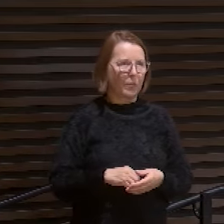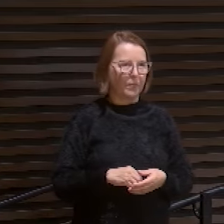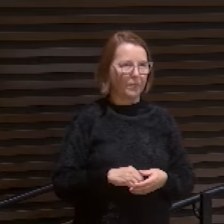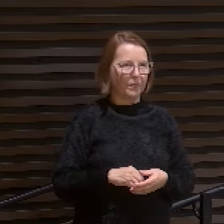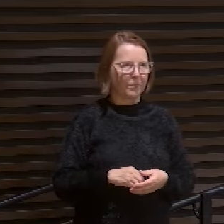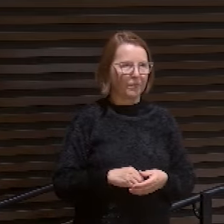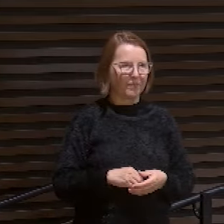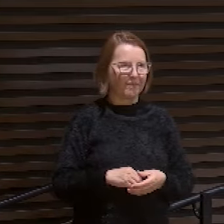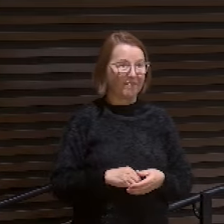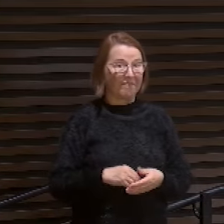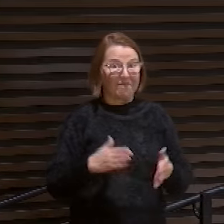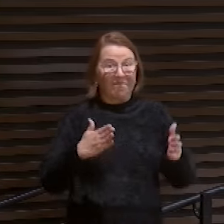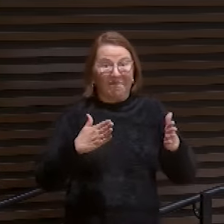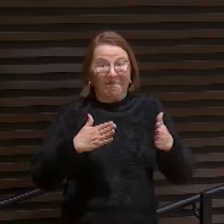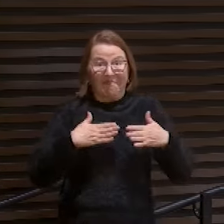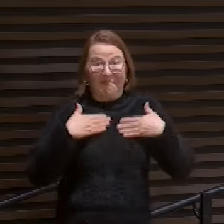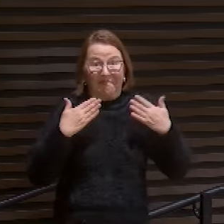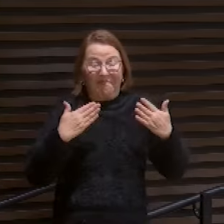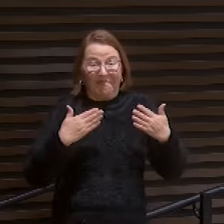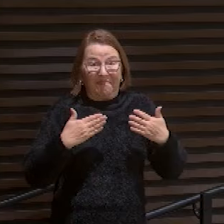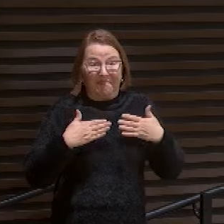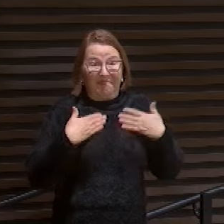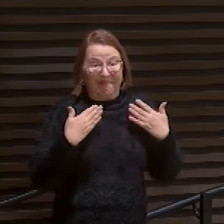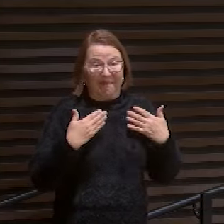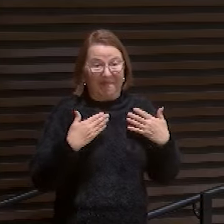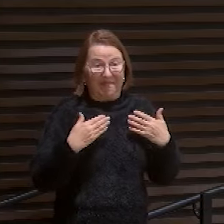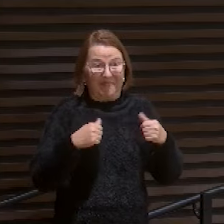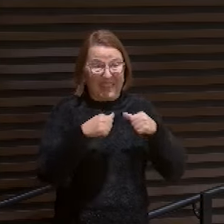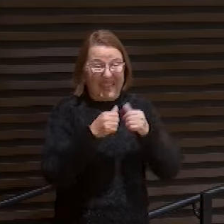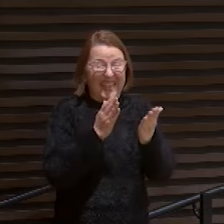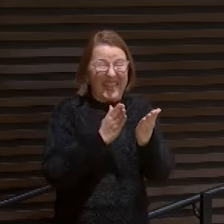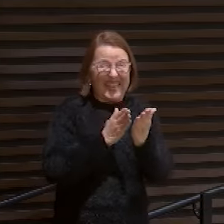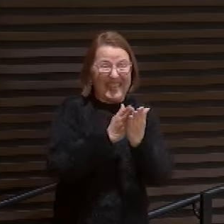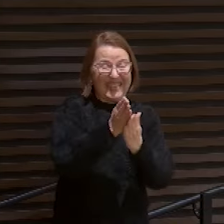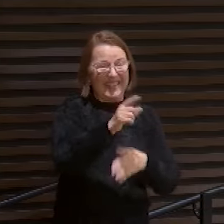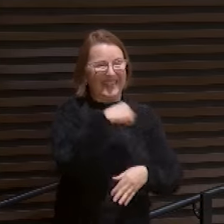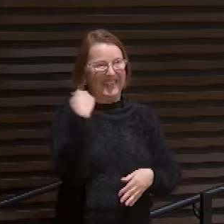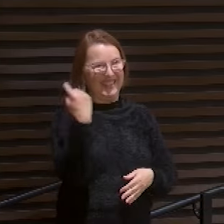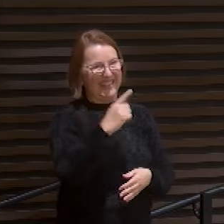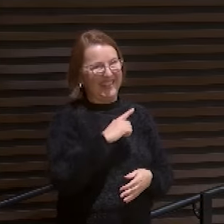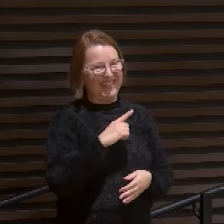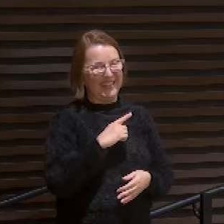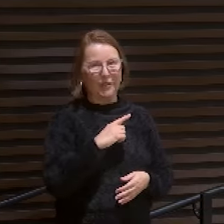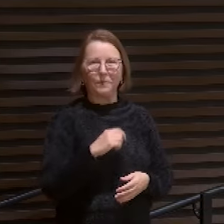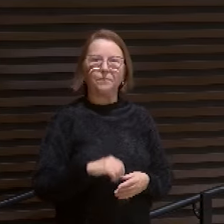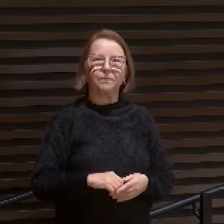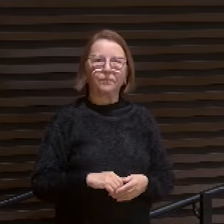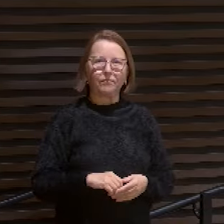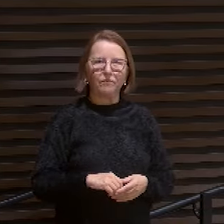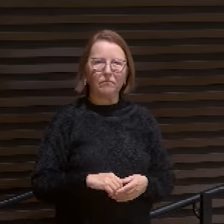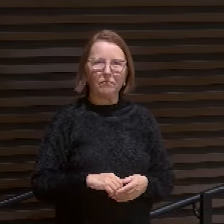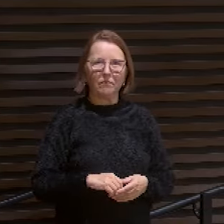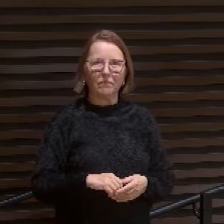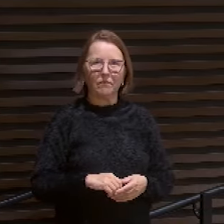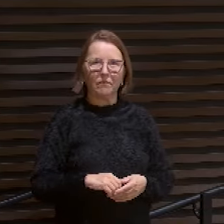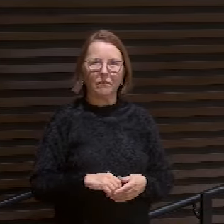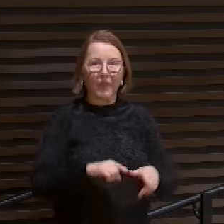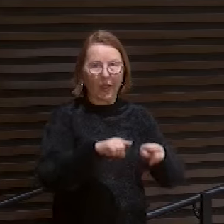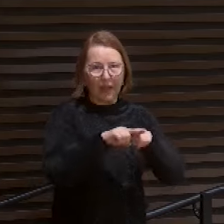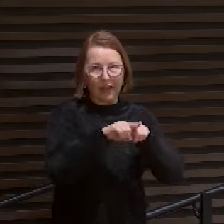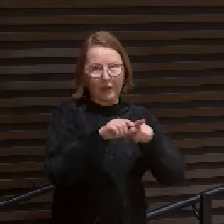Que privilégio esse acesso que nós temos, tendo, pois,